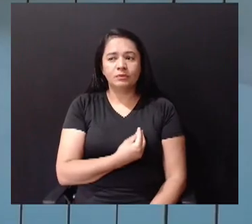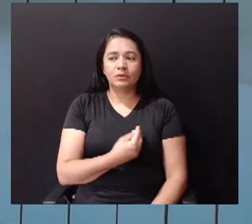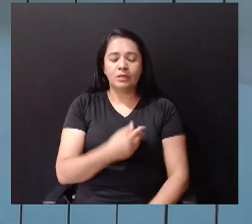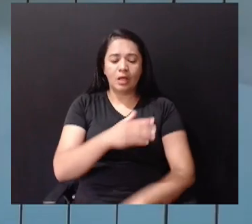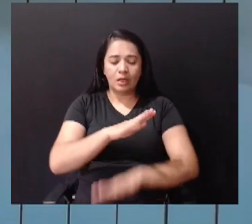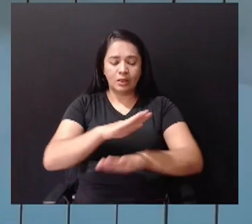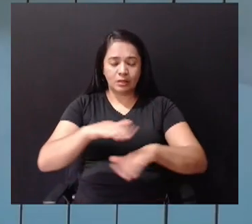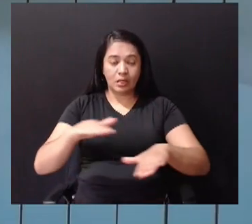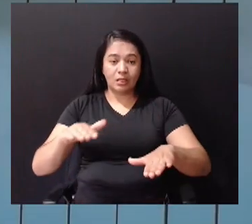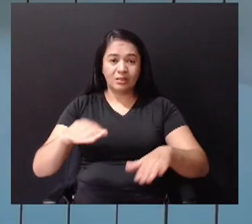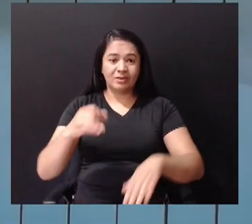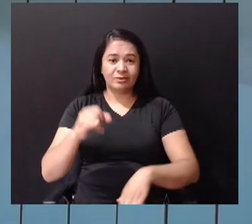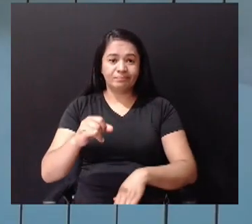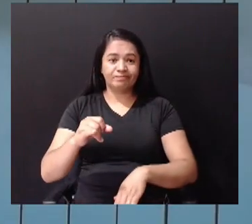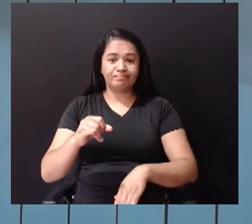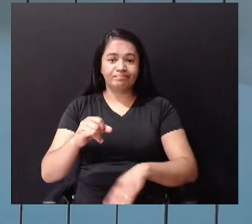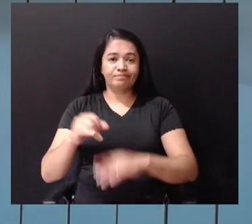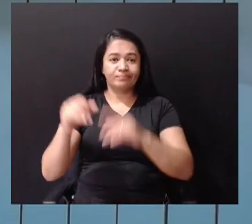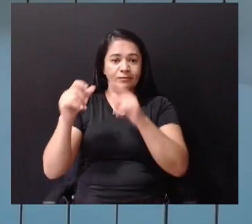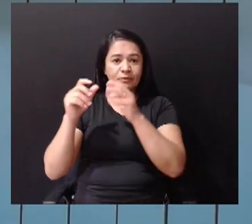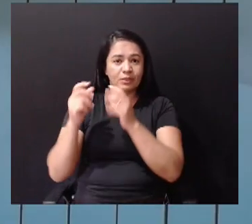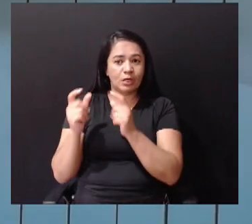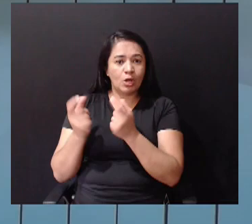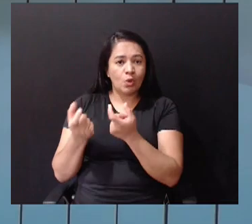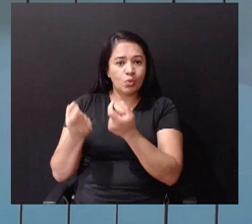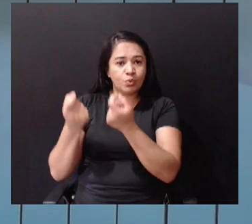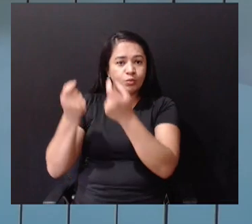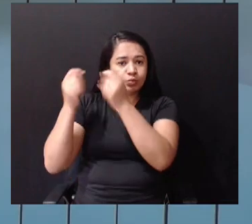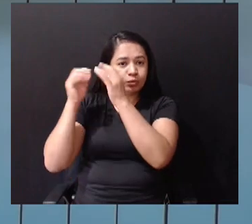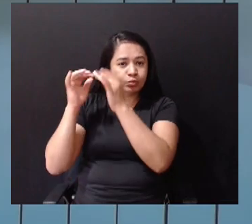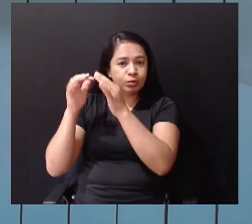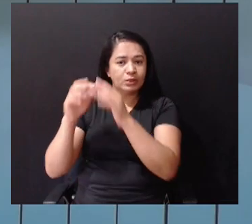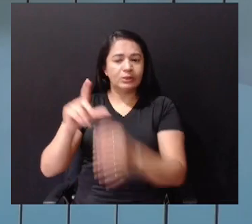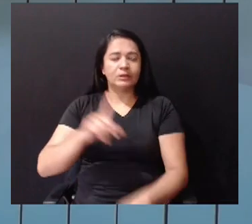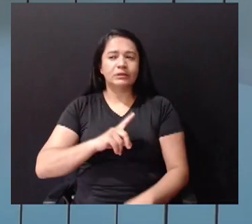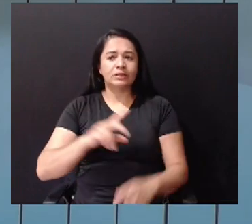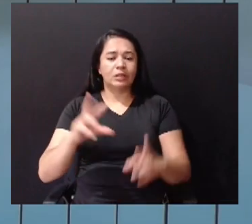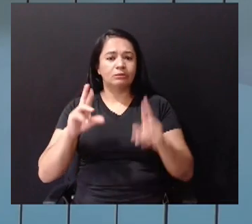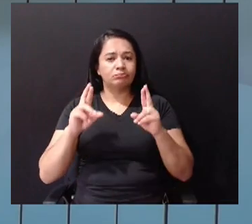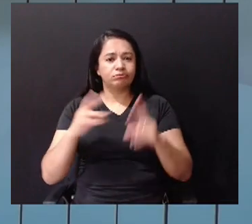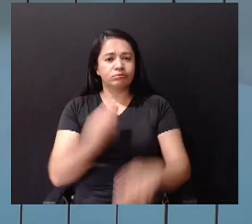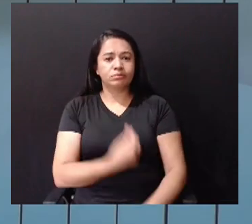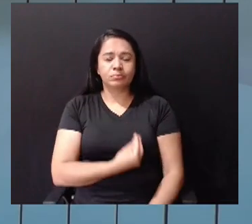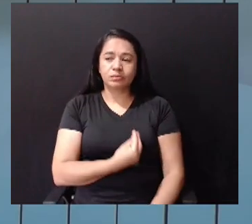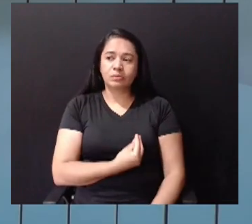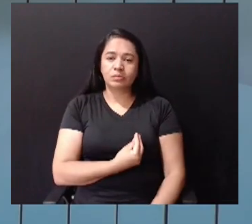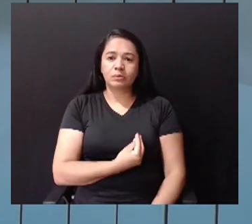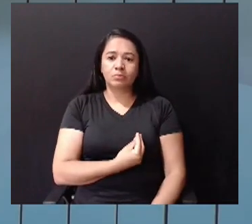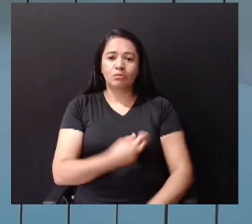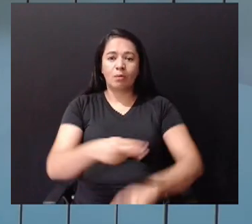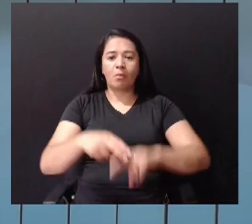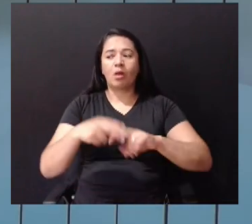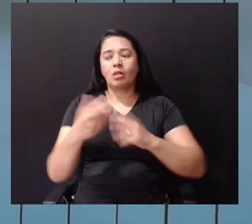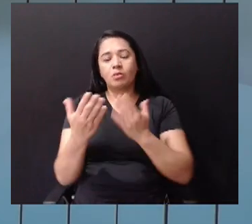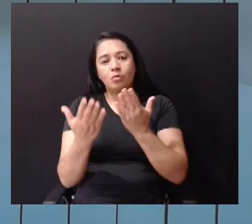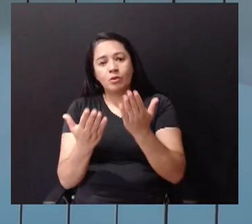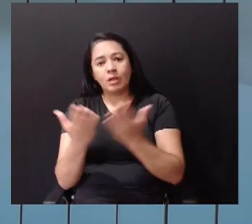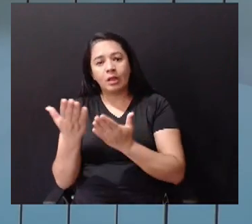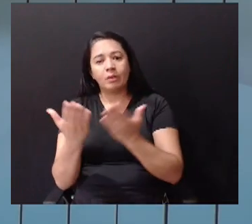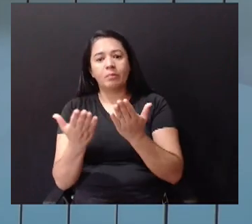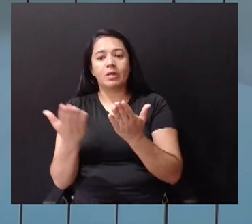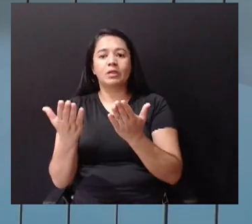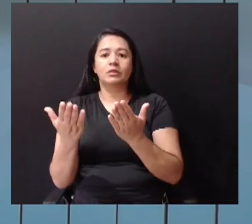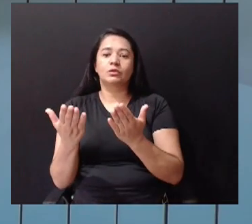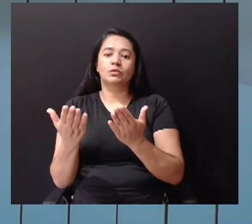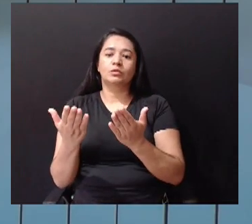tumor, ela tem uma expectativa de vida mediante um tratamento? É